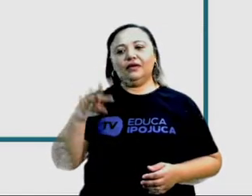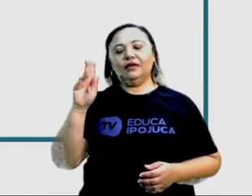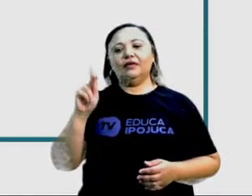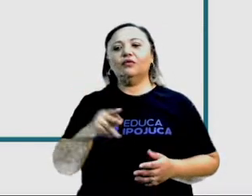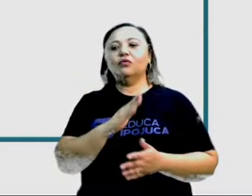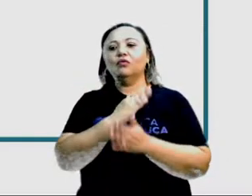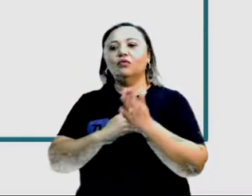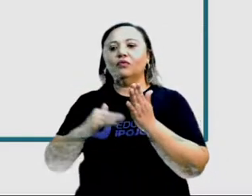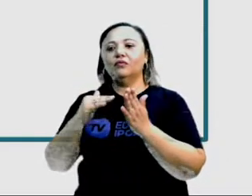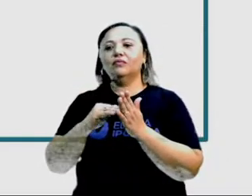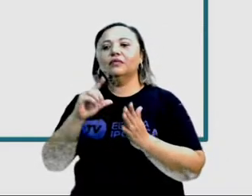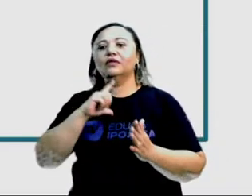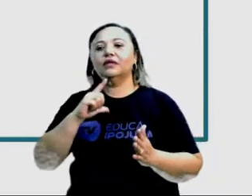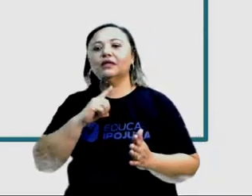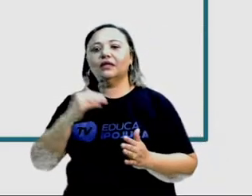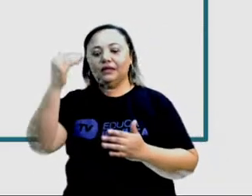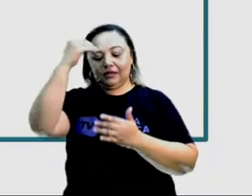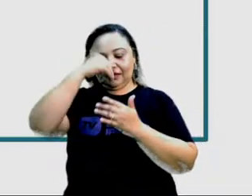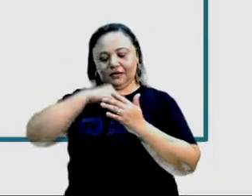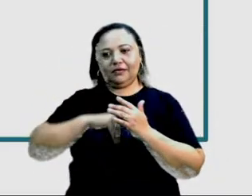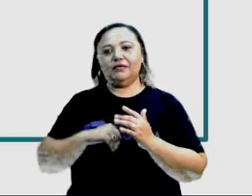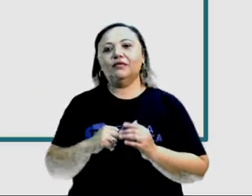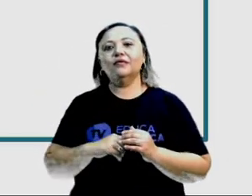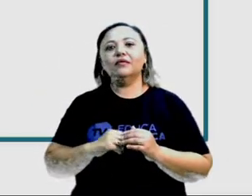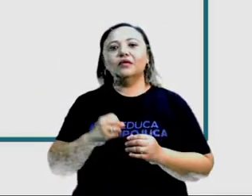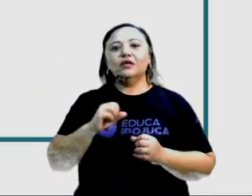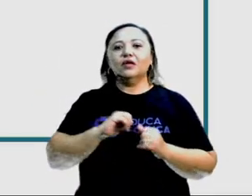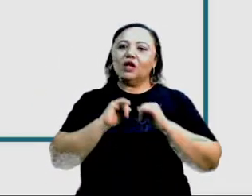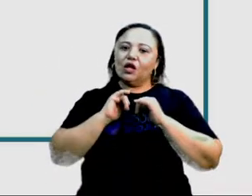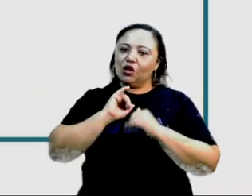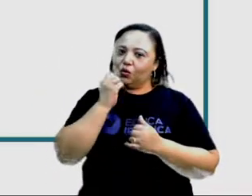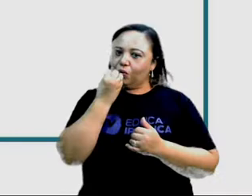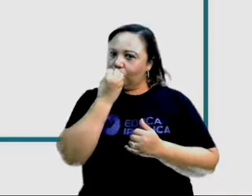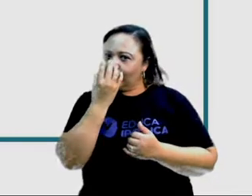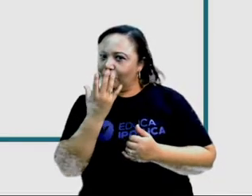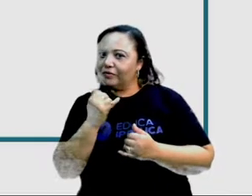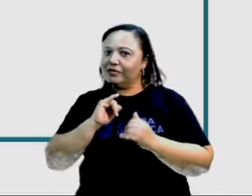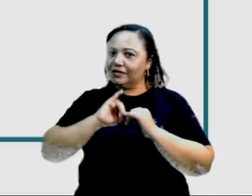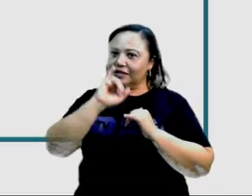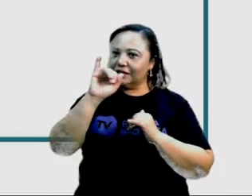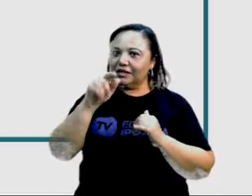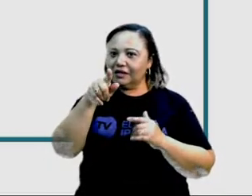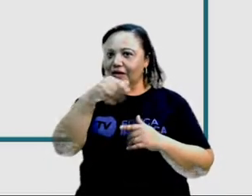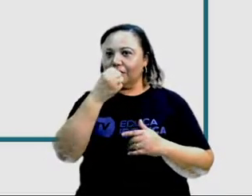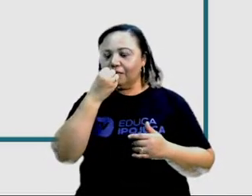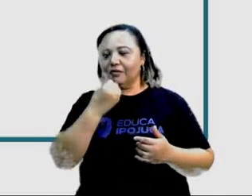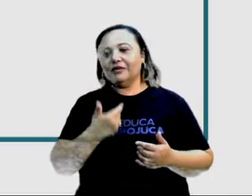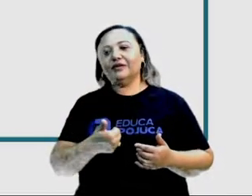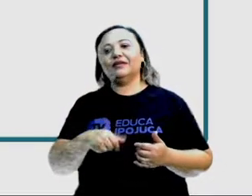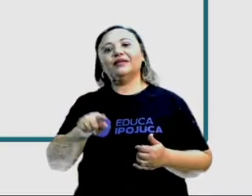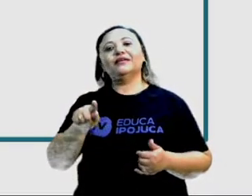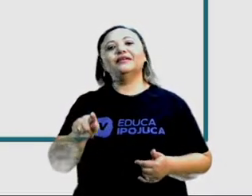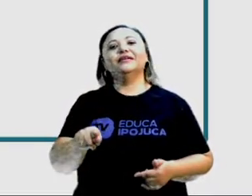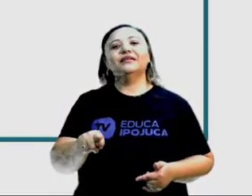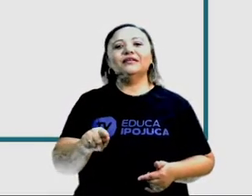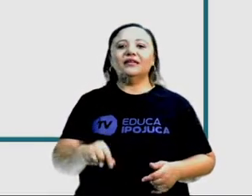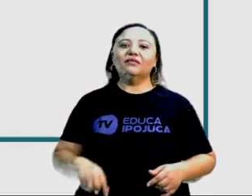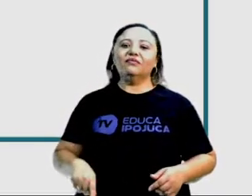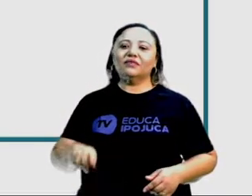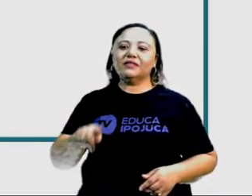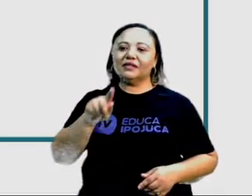dentro de si um fragmento de boas notícias. A boa notícia é que você não sabe o quão